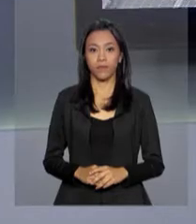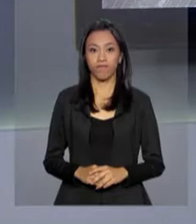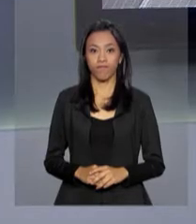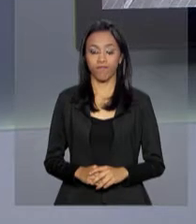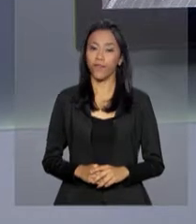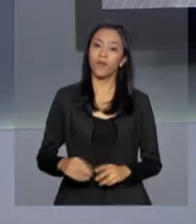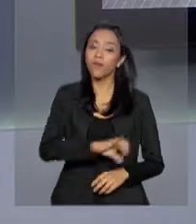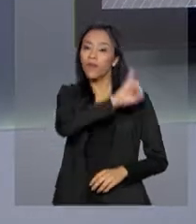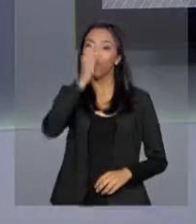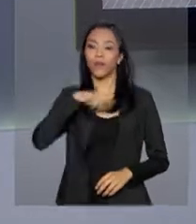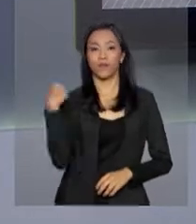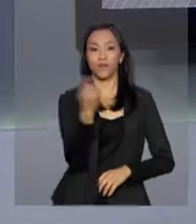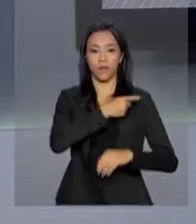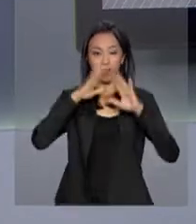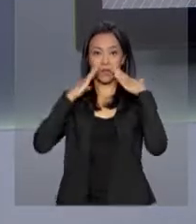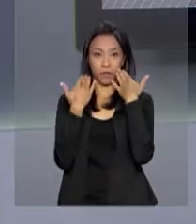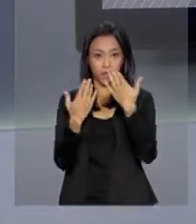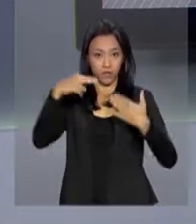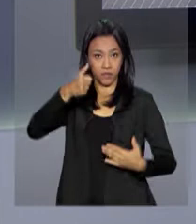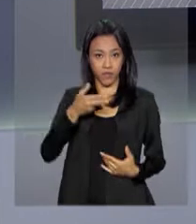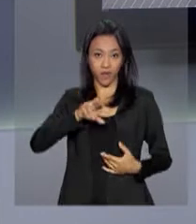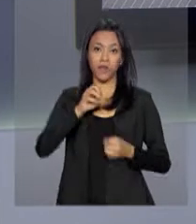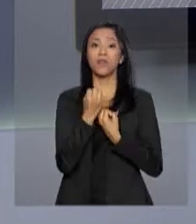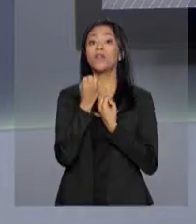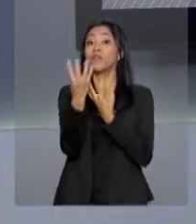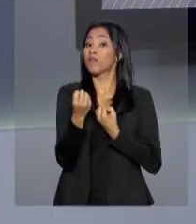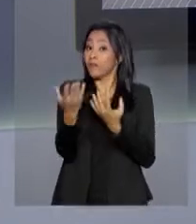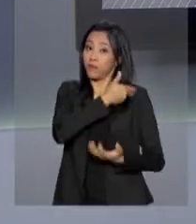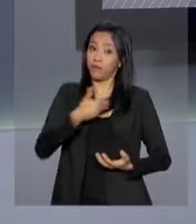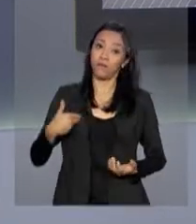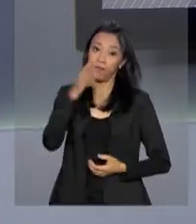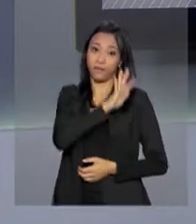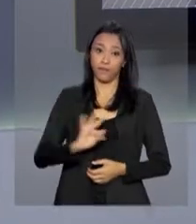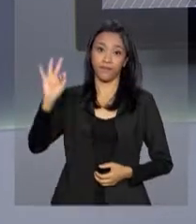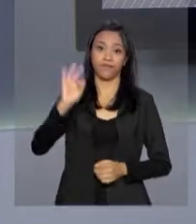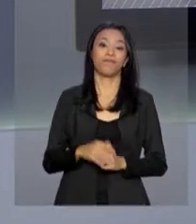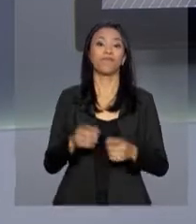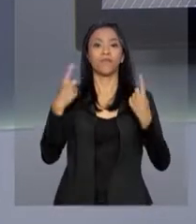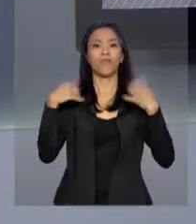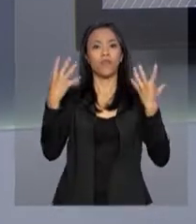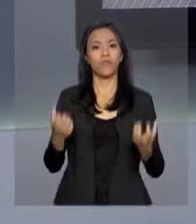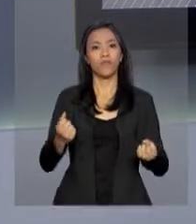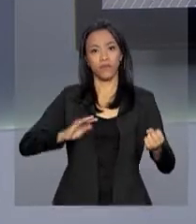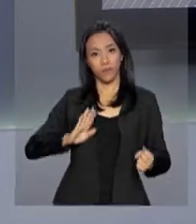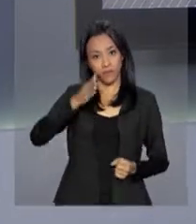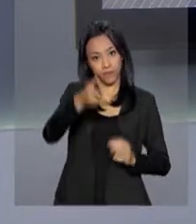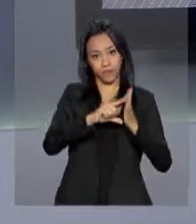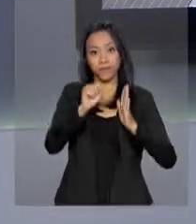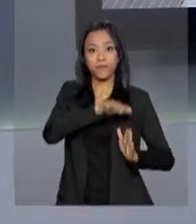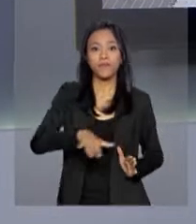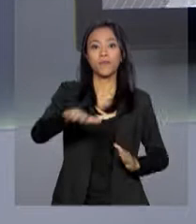olá estamos de volta com o repórter nbr as notícias do governo federal vamos direto ao palácio planalto